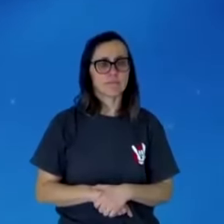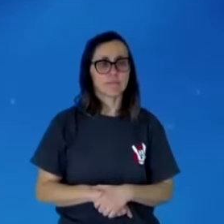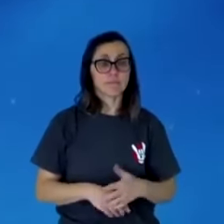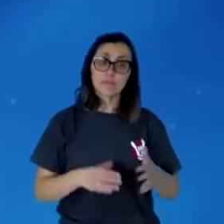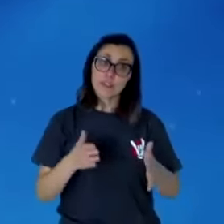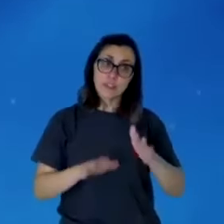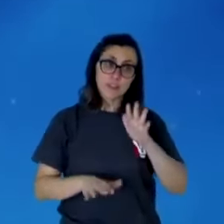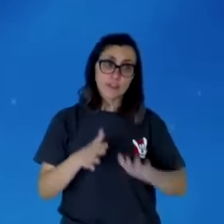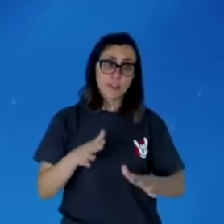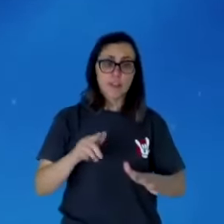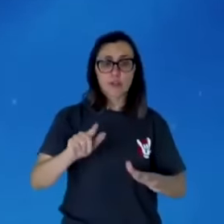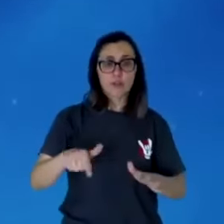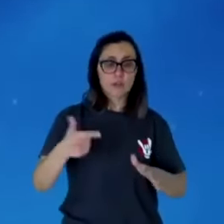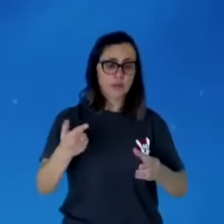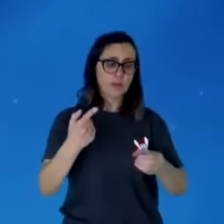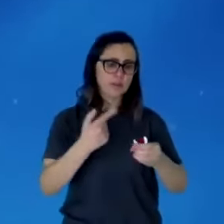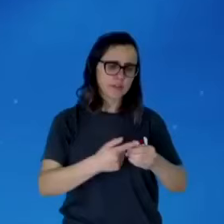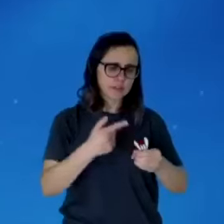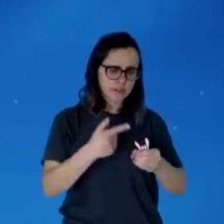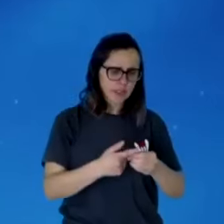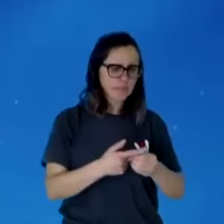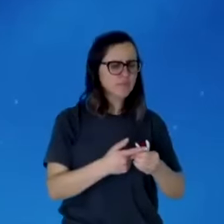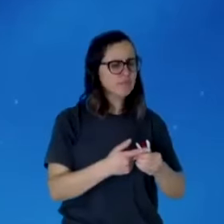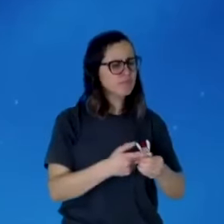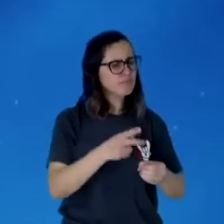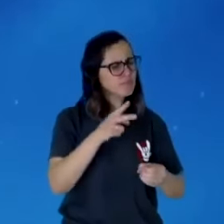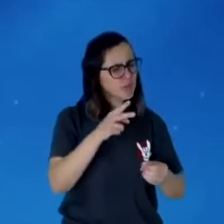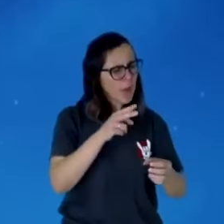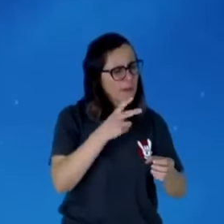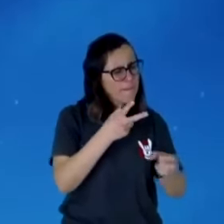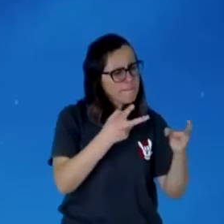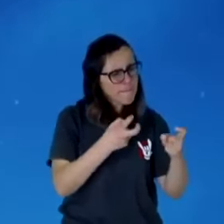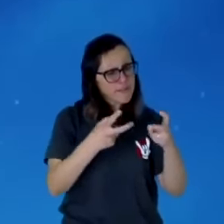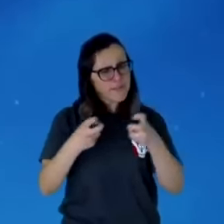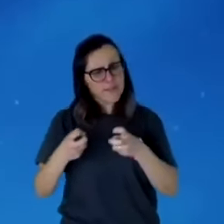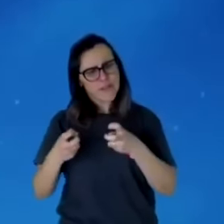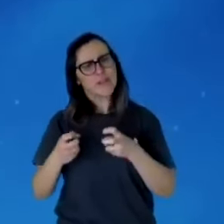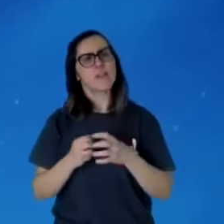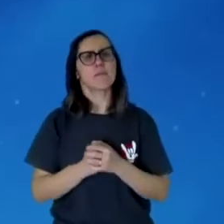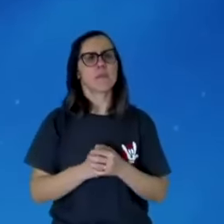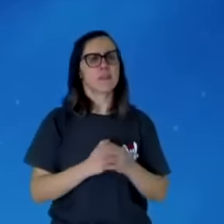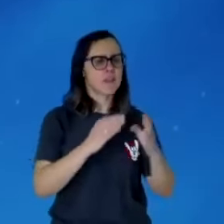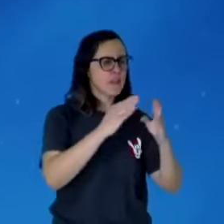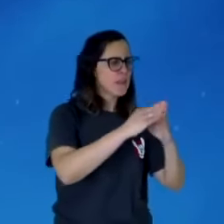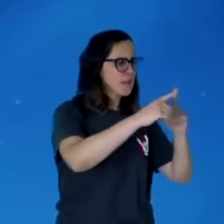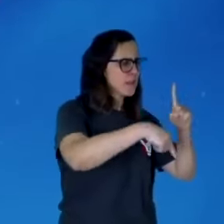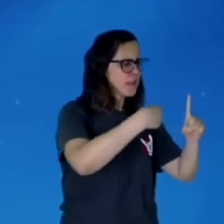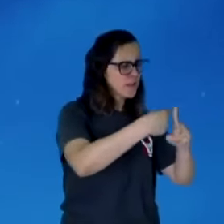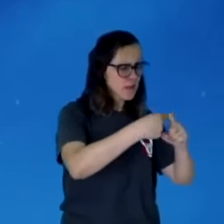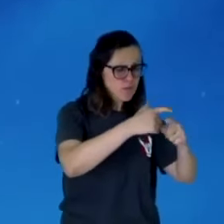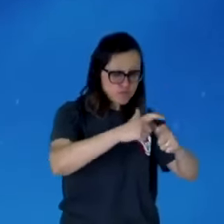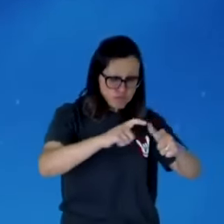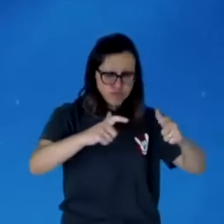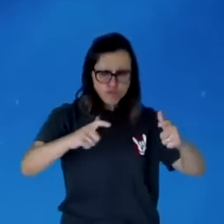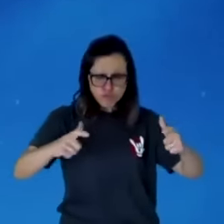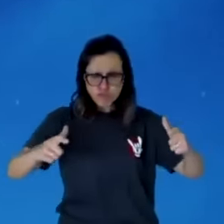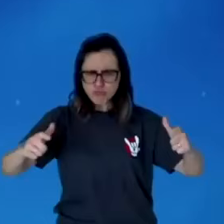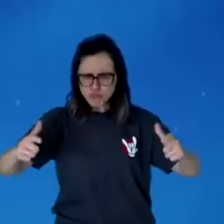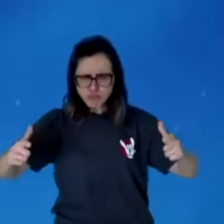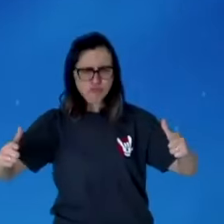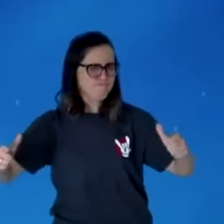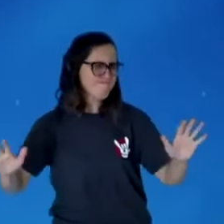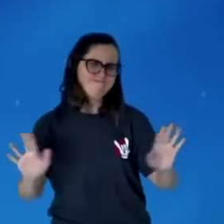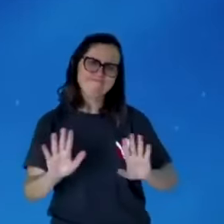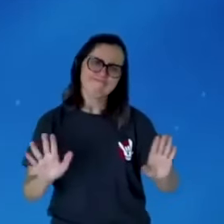desenvolve que não cresce e outro que cresce às vezes aquele que não desenvolve o pastor trabalha até mais do que